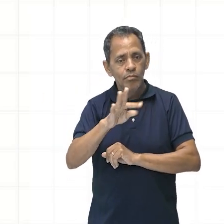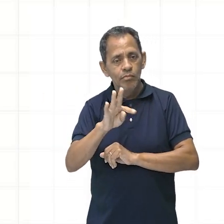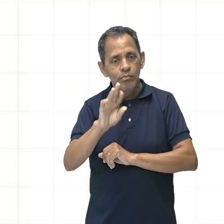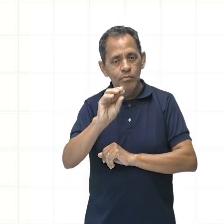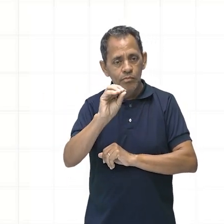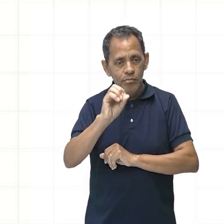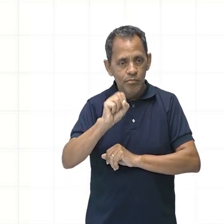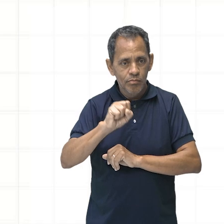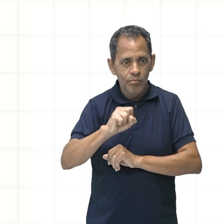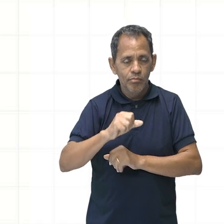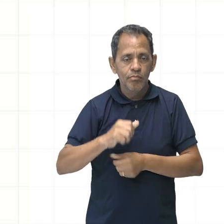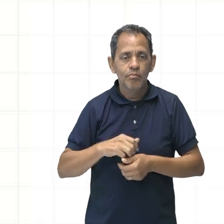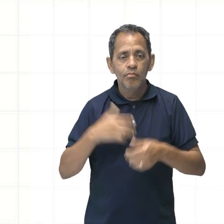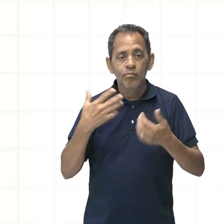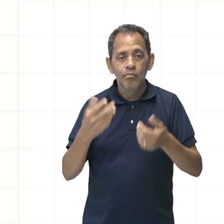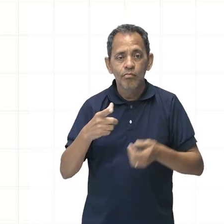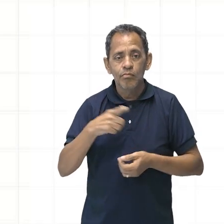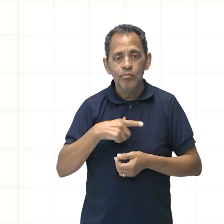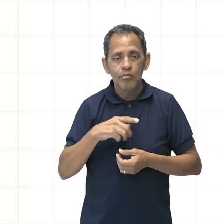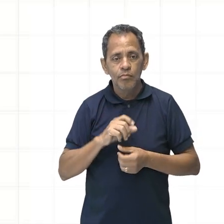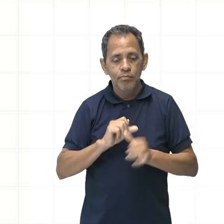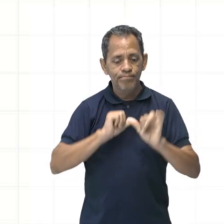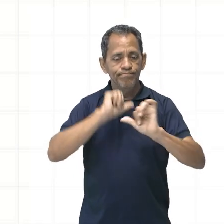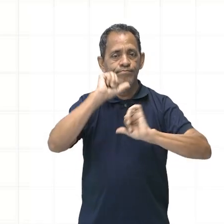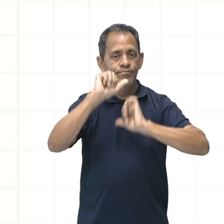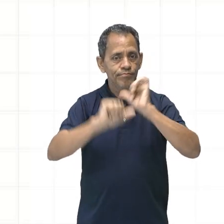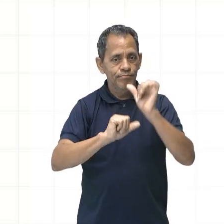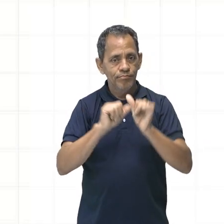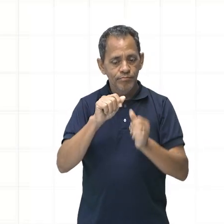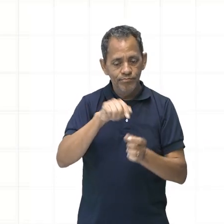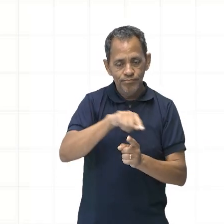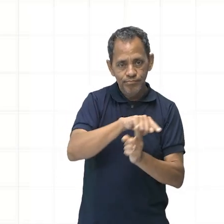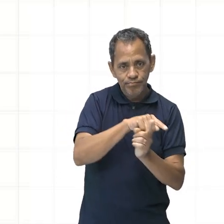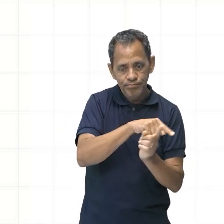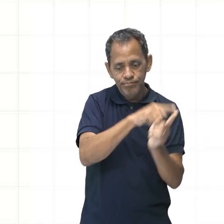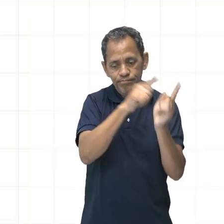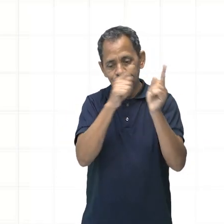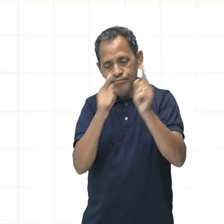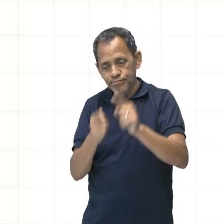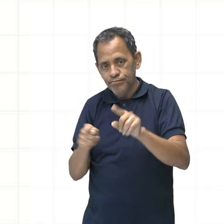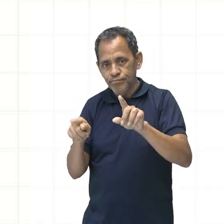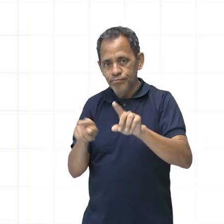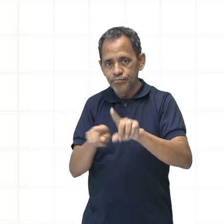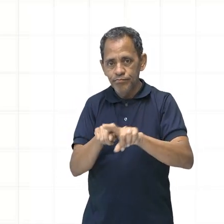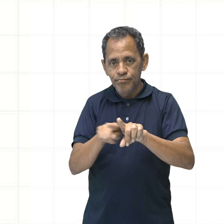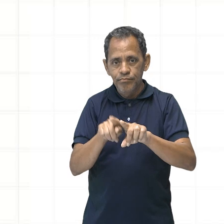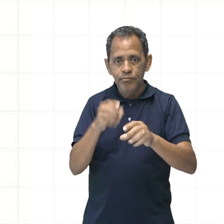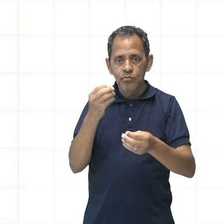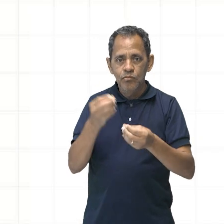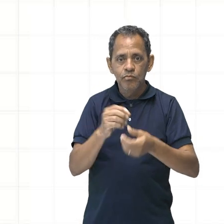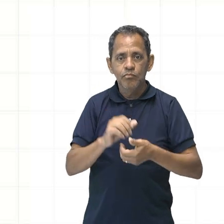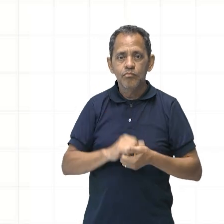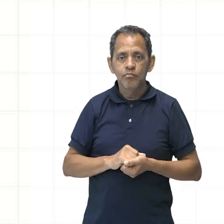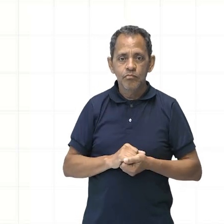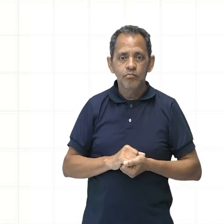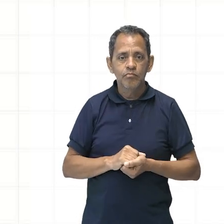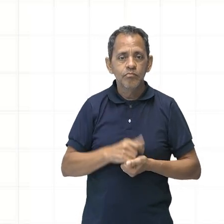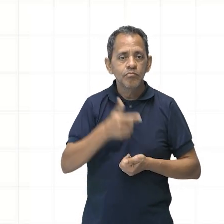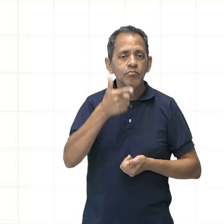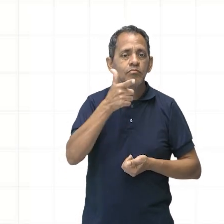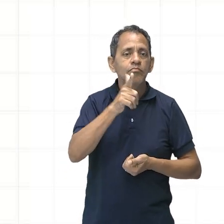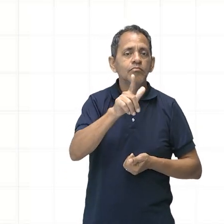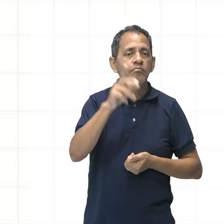Então, eu tenho que converter isso para litro. Como é que eu converto para litro? Eu vou